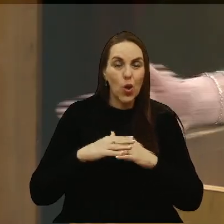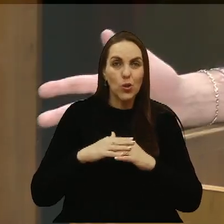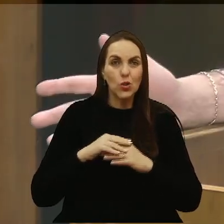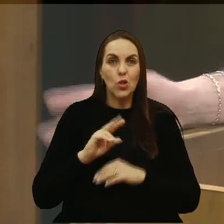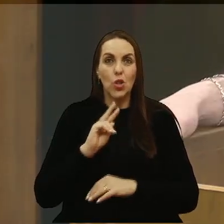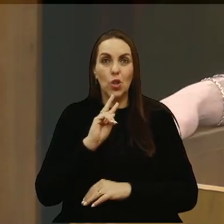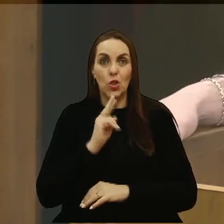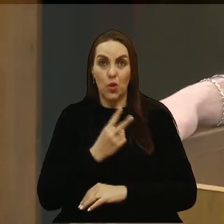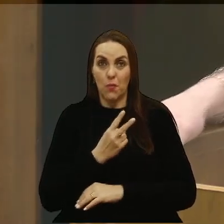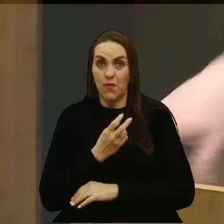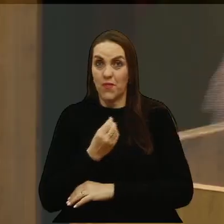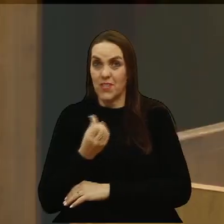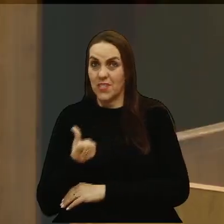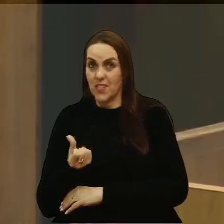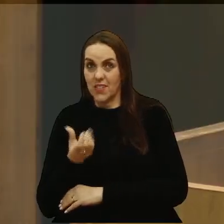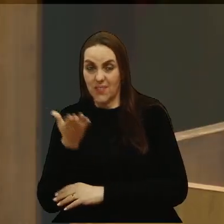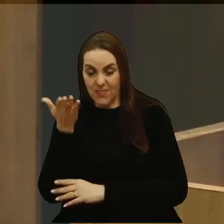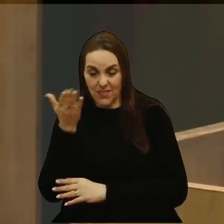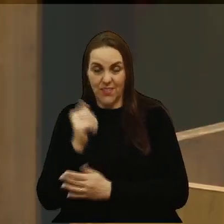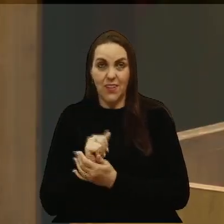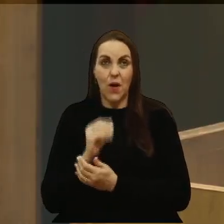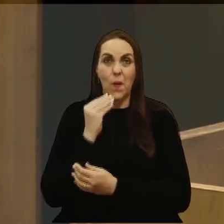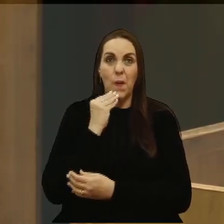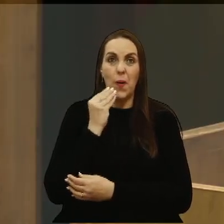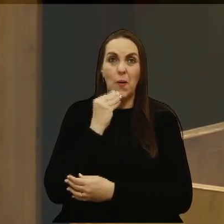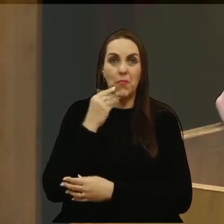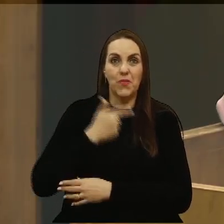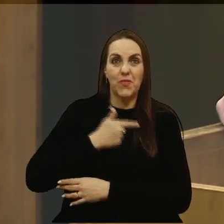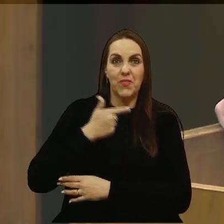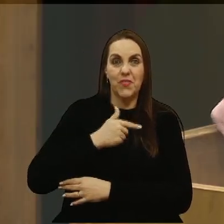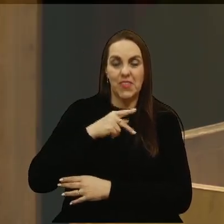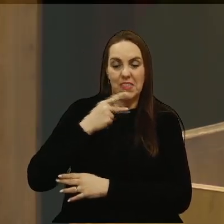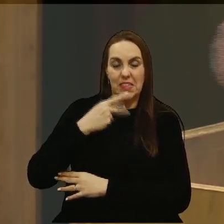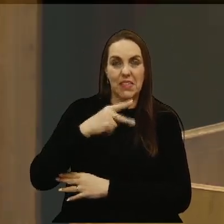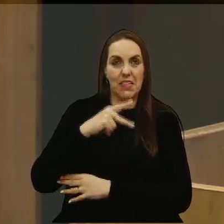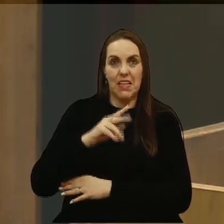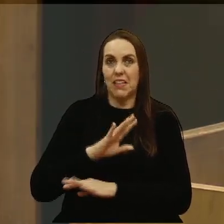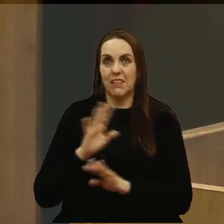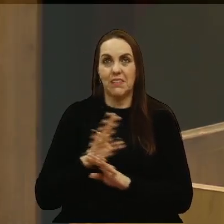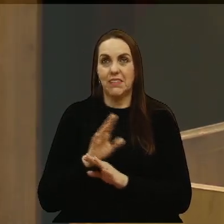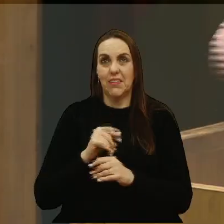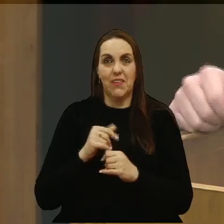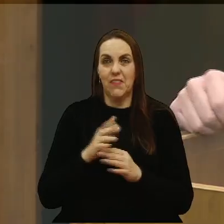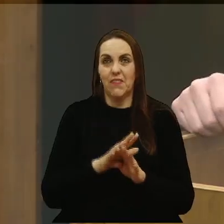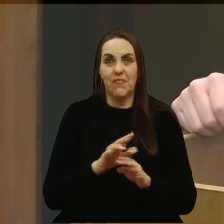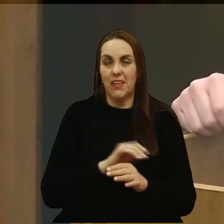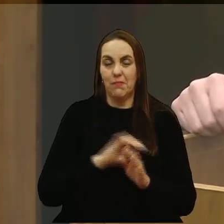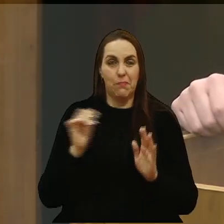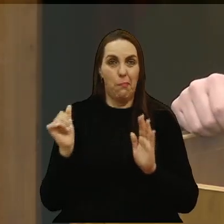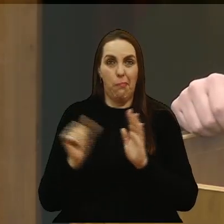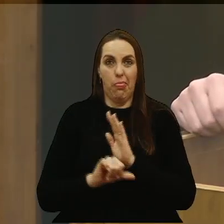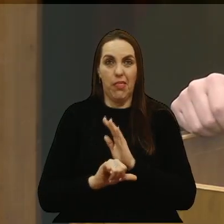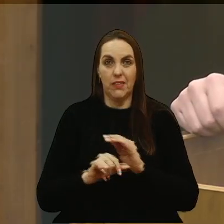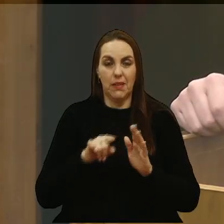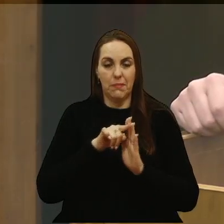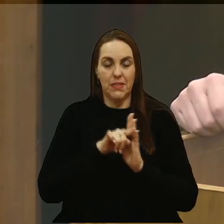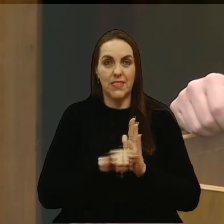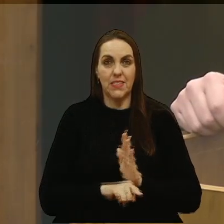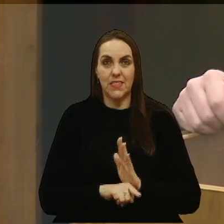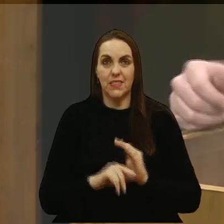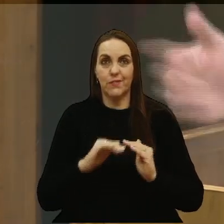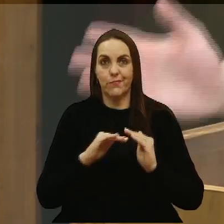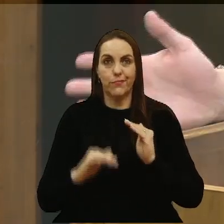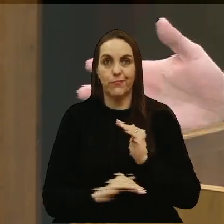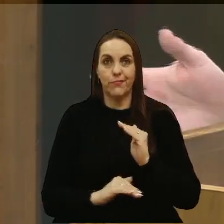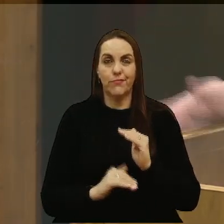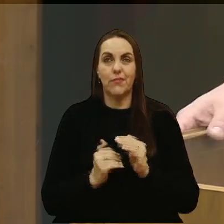2026 está aí, né? Óbvio, o vice dele, para variar, não está engrenando, está lá nos pés da égua nas pesquisas, né?